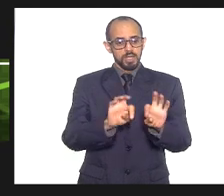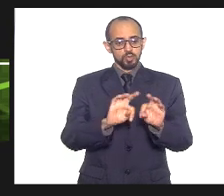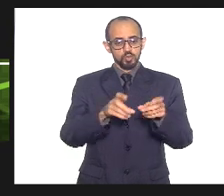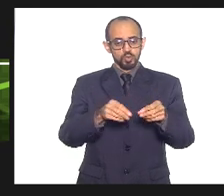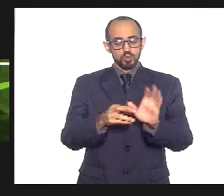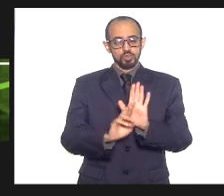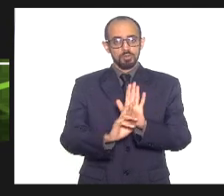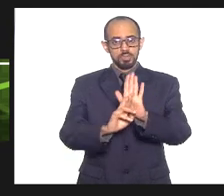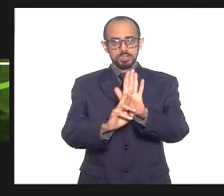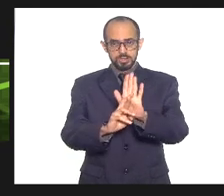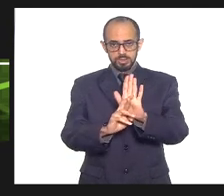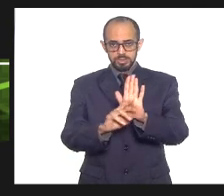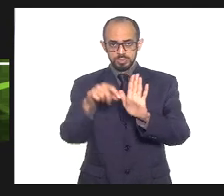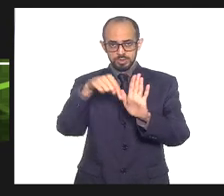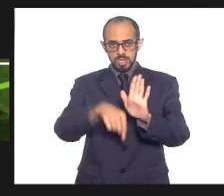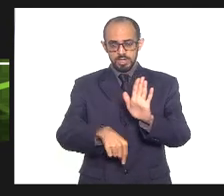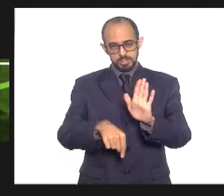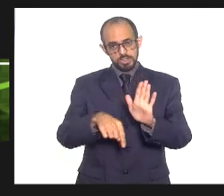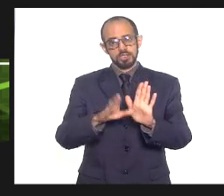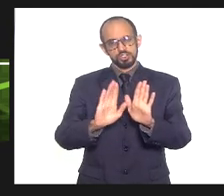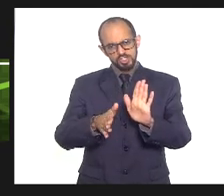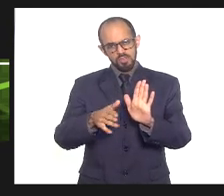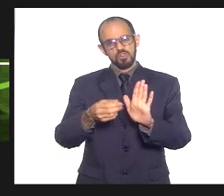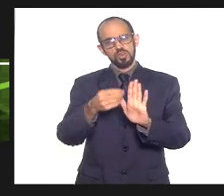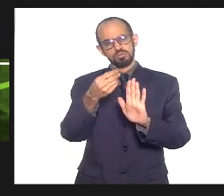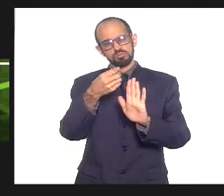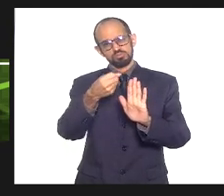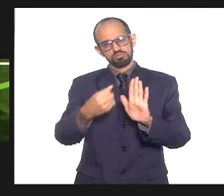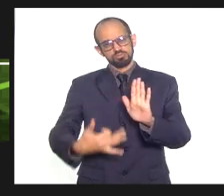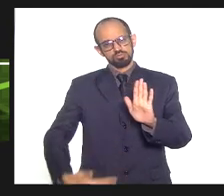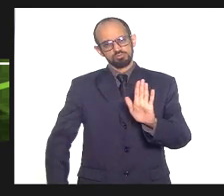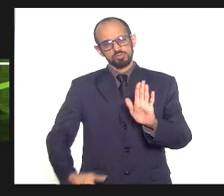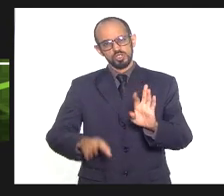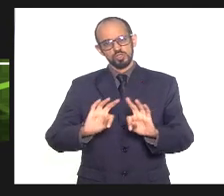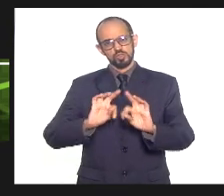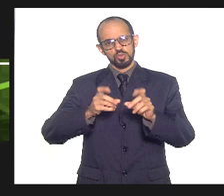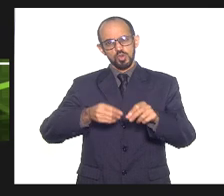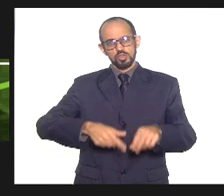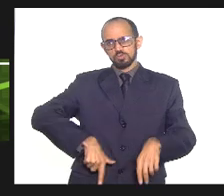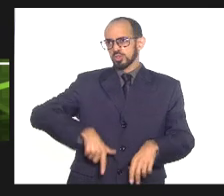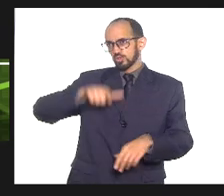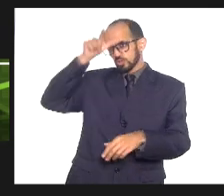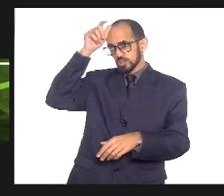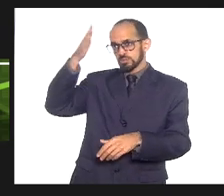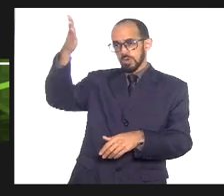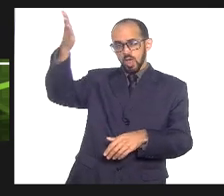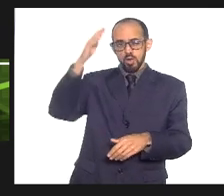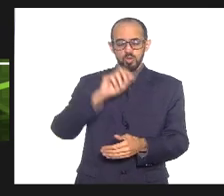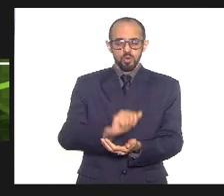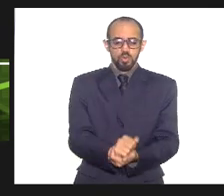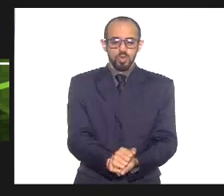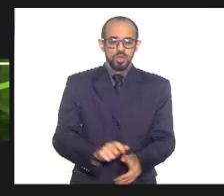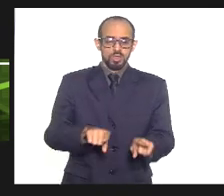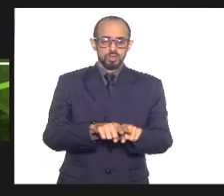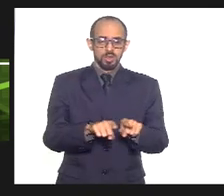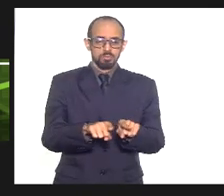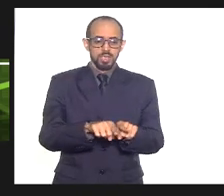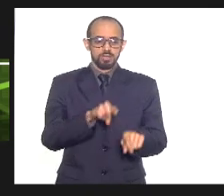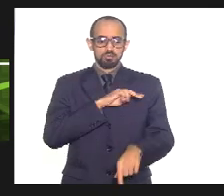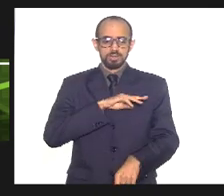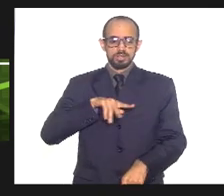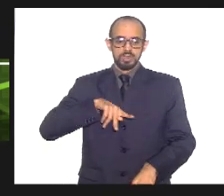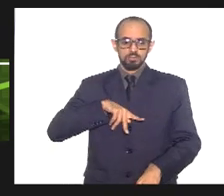representantes aqui presentes, que já foram listados pelo deputado Luiz Paulo, representantes do Ministério Público,